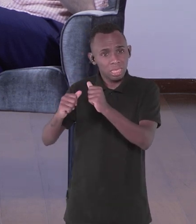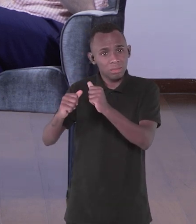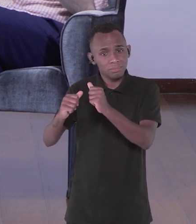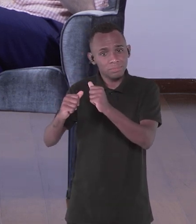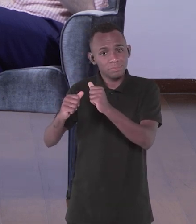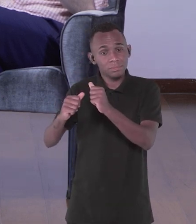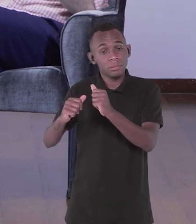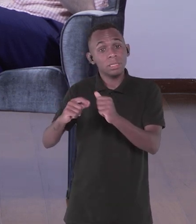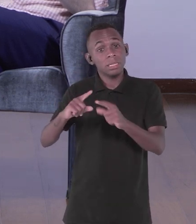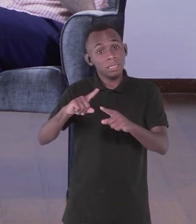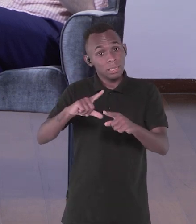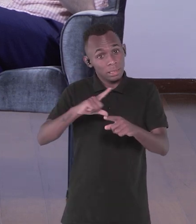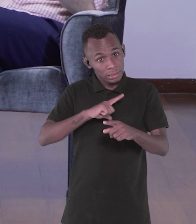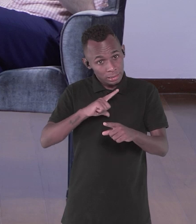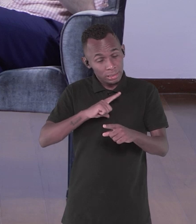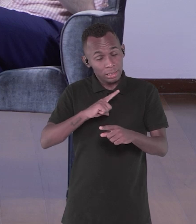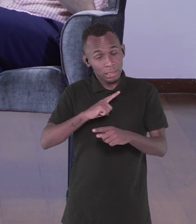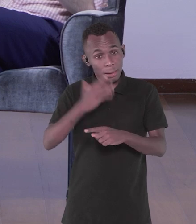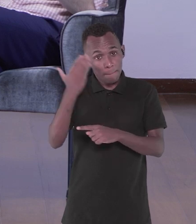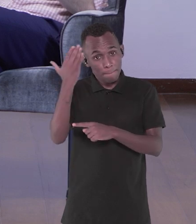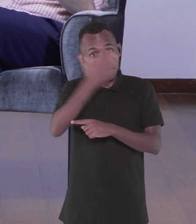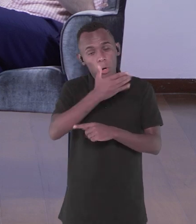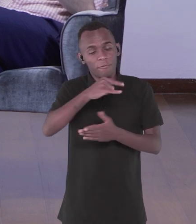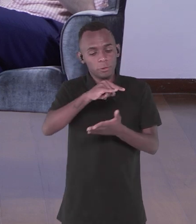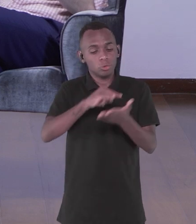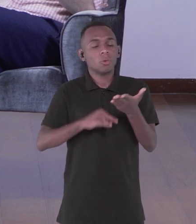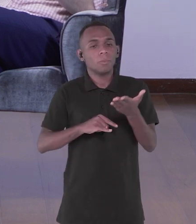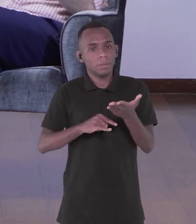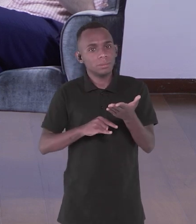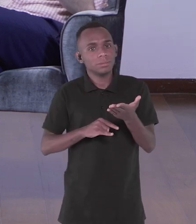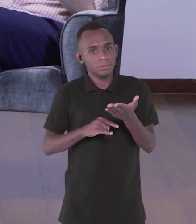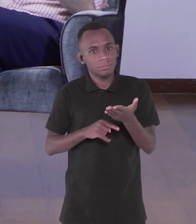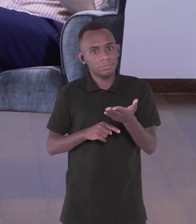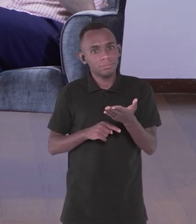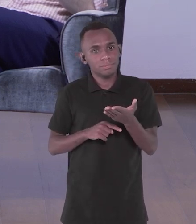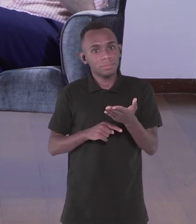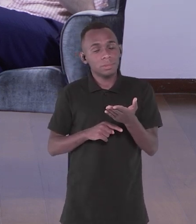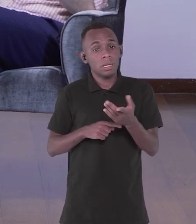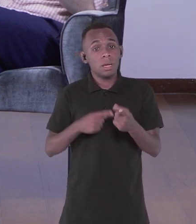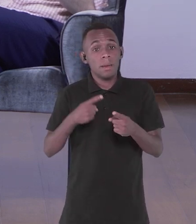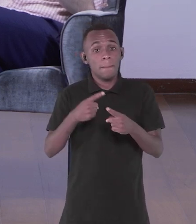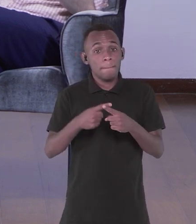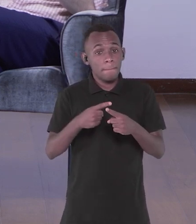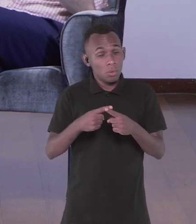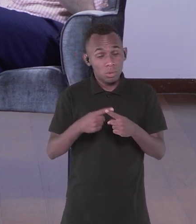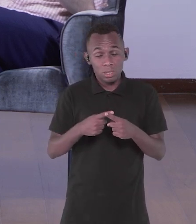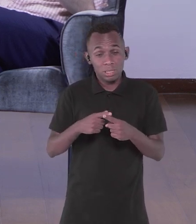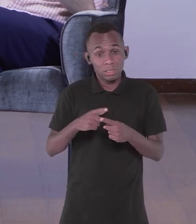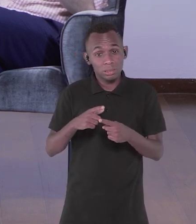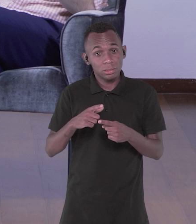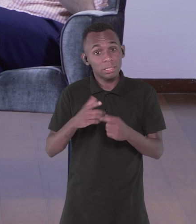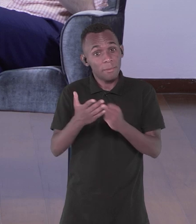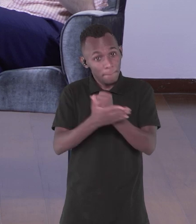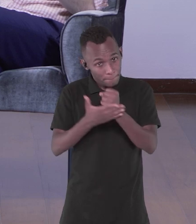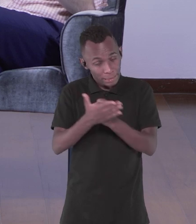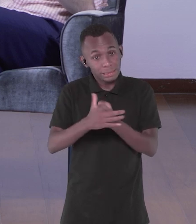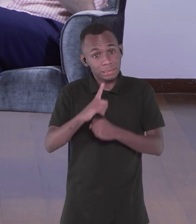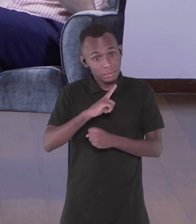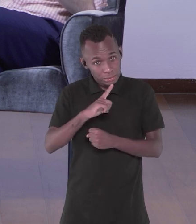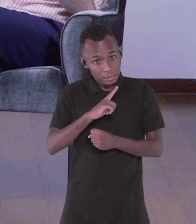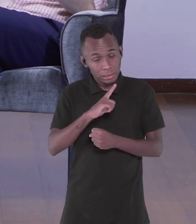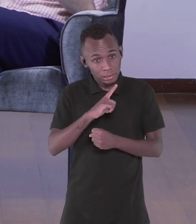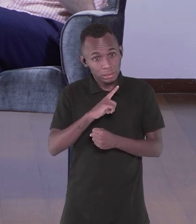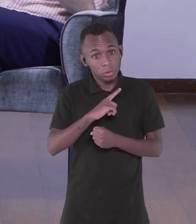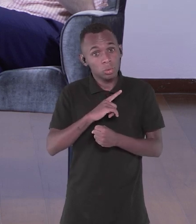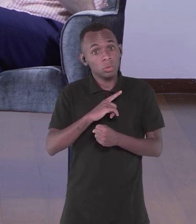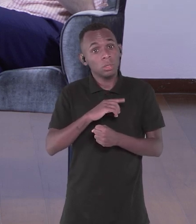provas documentais. Então, não tem nenhum, porque estão todos absolutamente fundamentados. Fundamentados, digo,